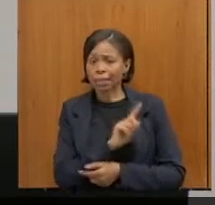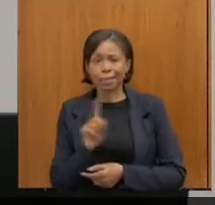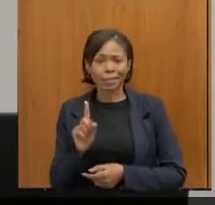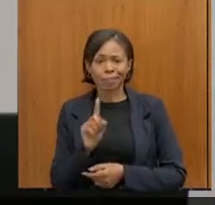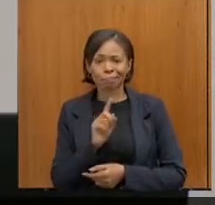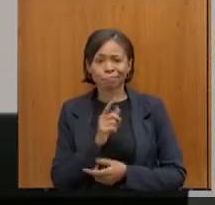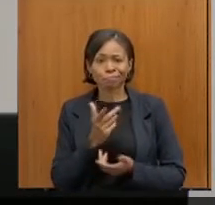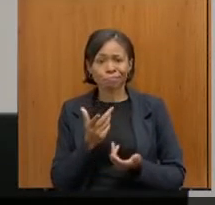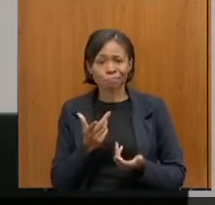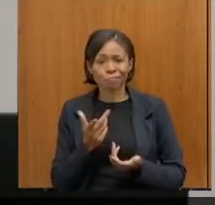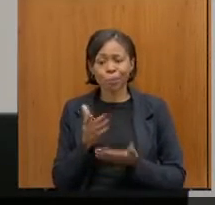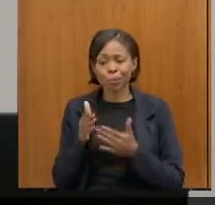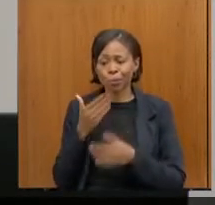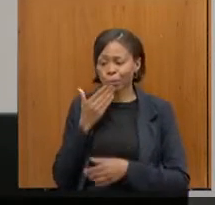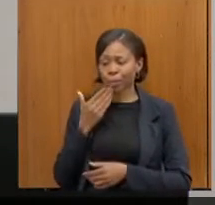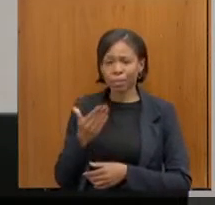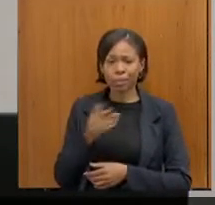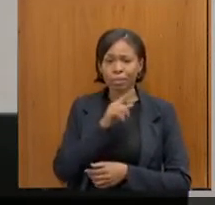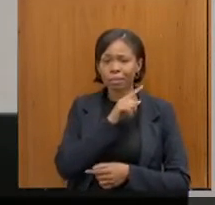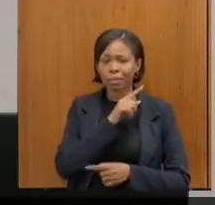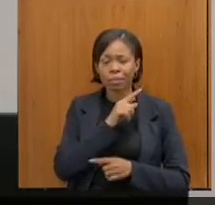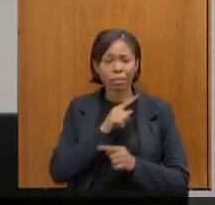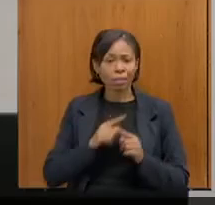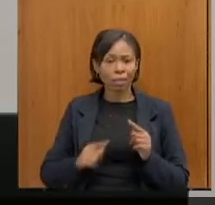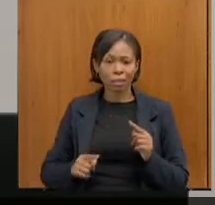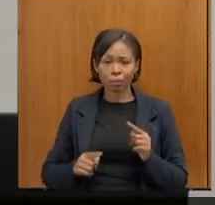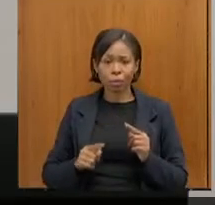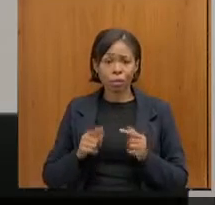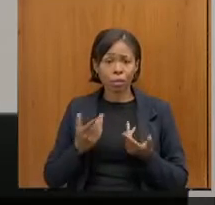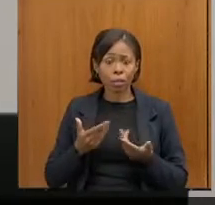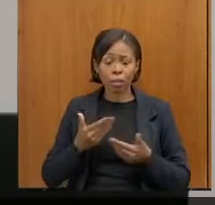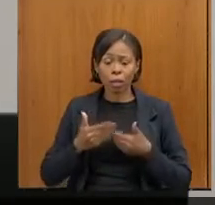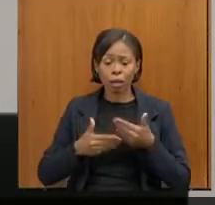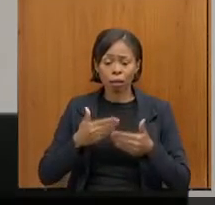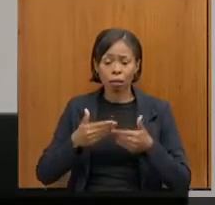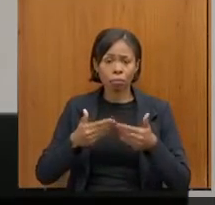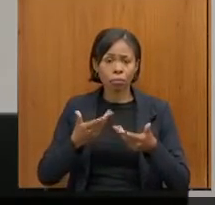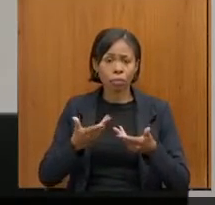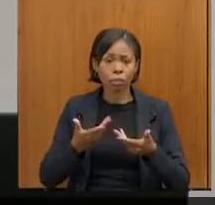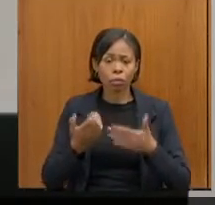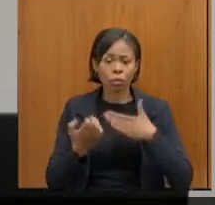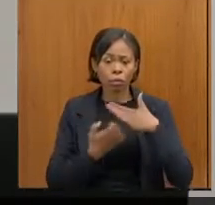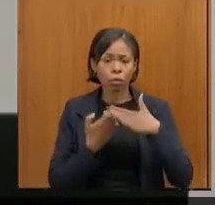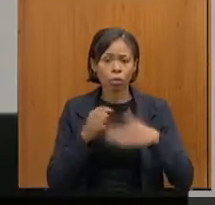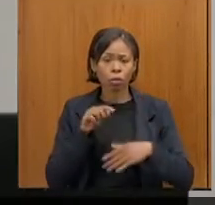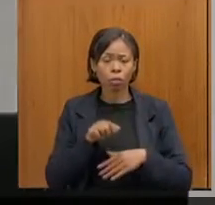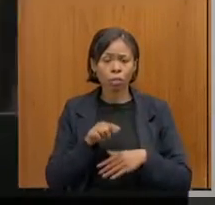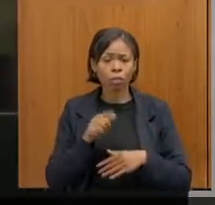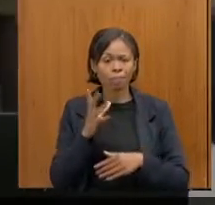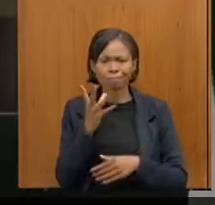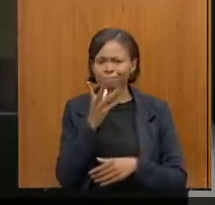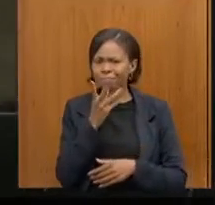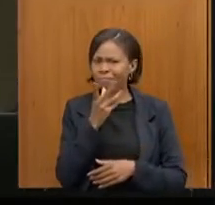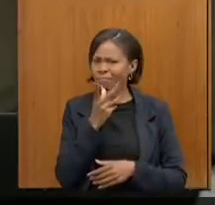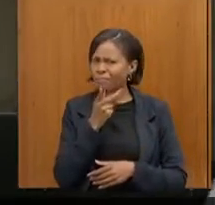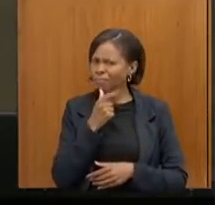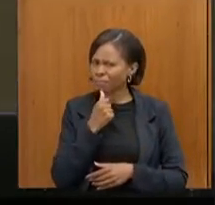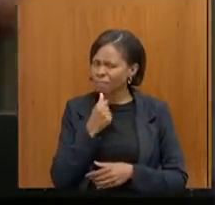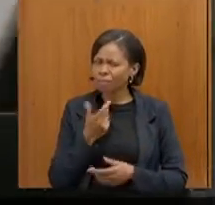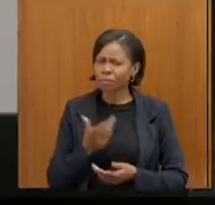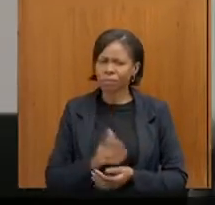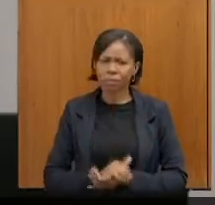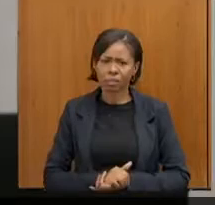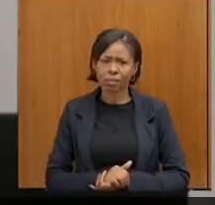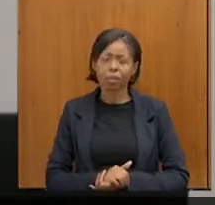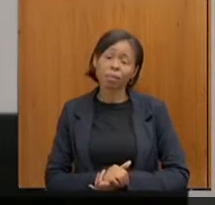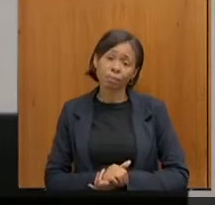atrasando assim o processo de um projeto no copo de movimentar muita economia não só da região mas do Estado isso